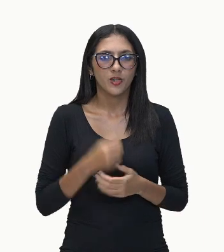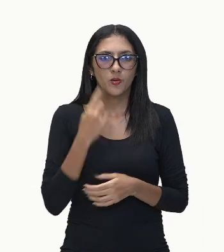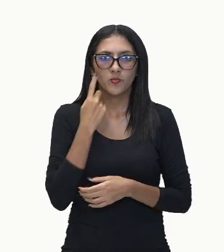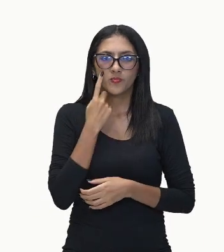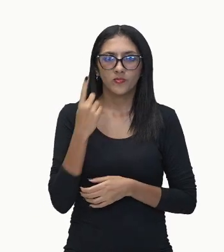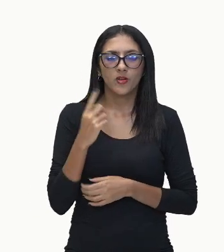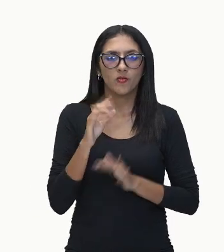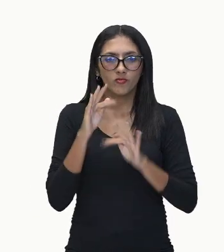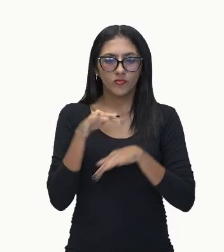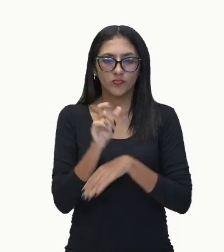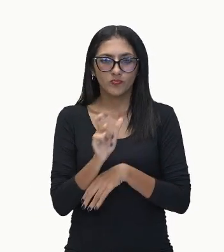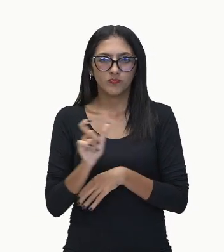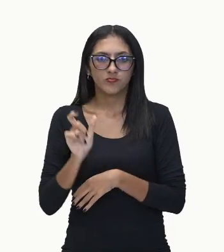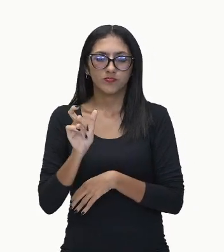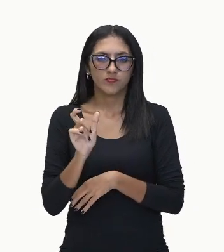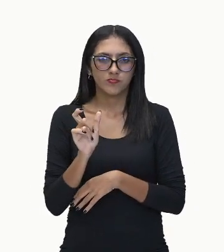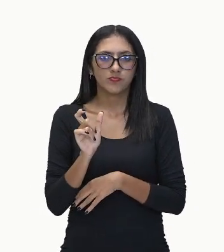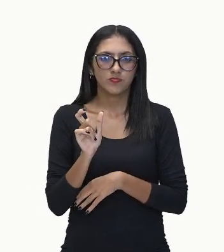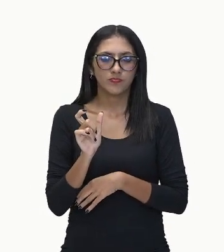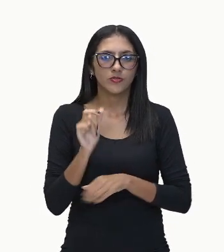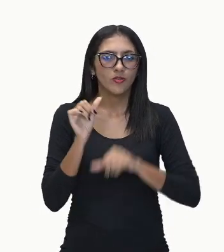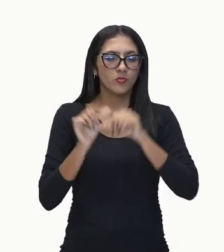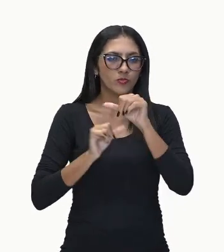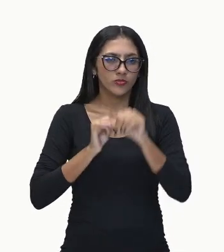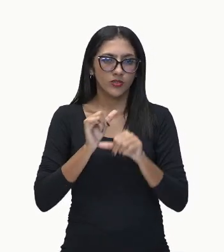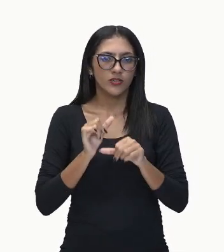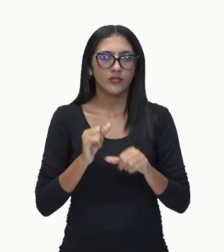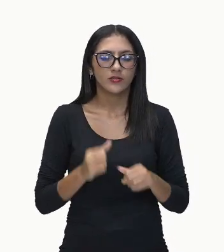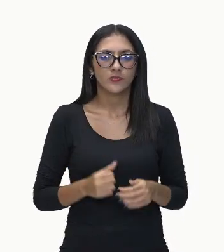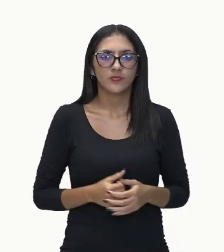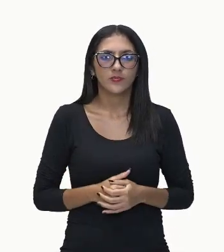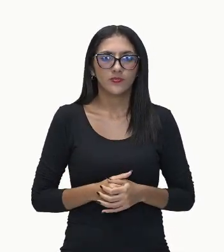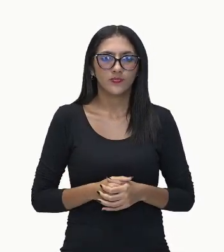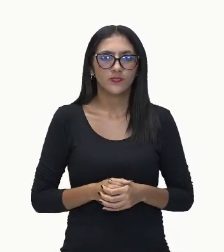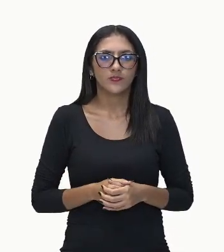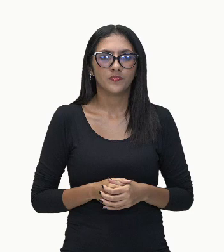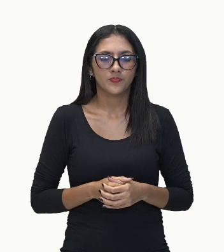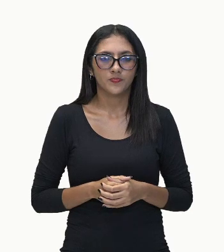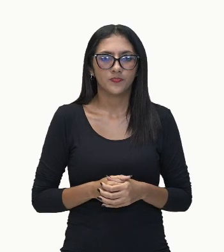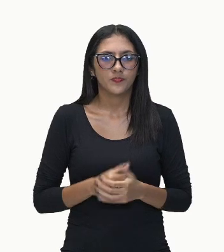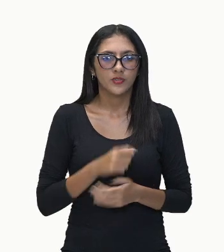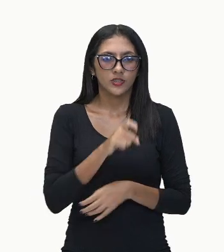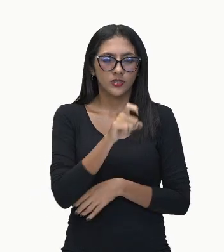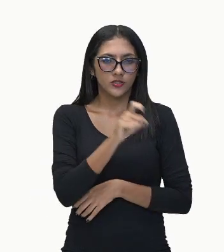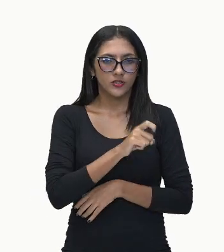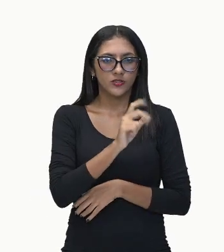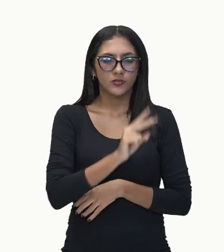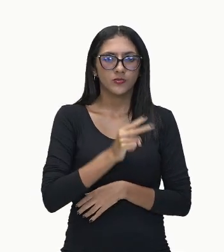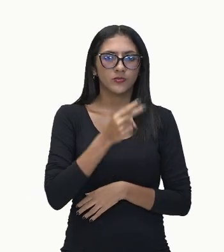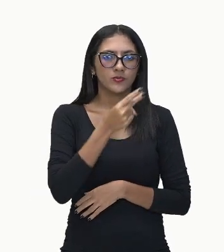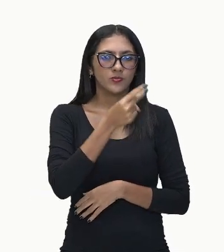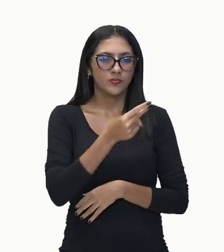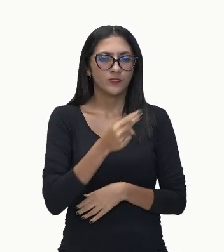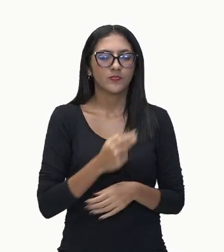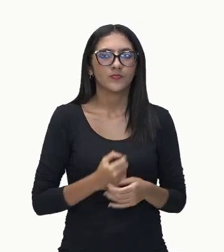ó e vai passar para o outro lado da Igualdade vai ficar então com x qu